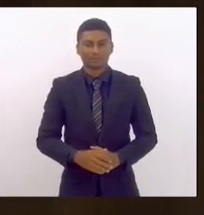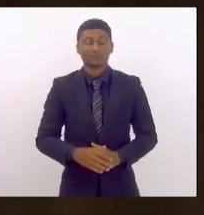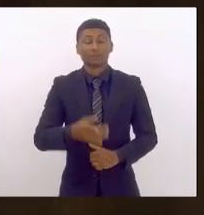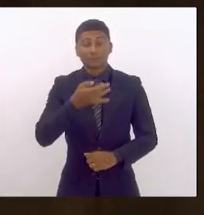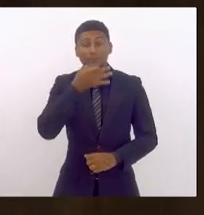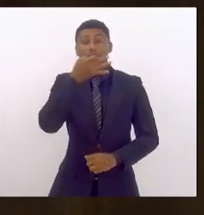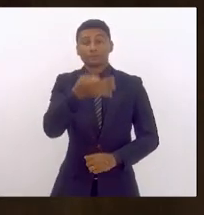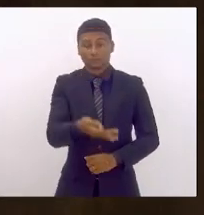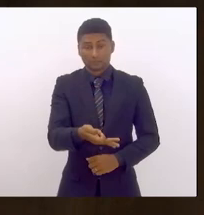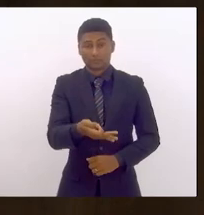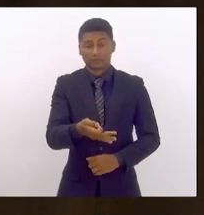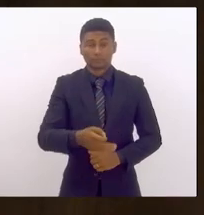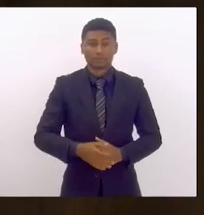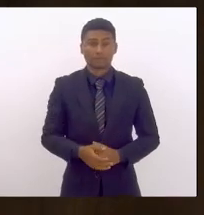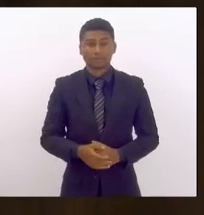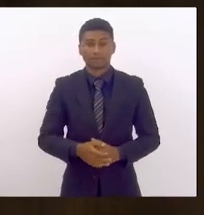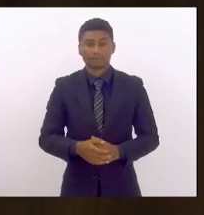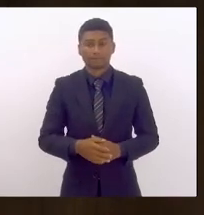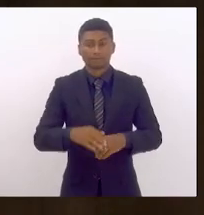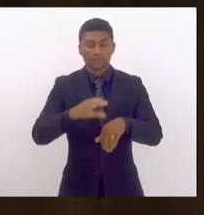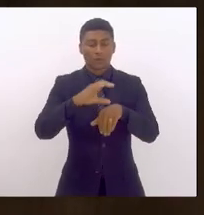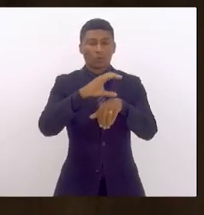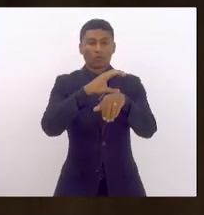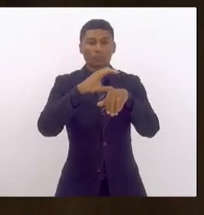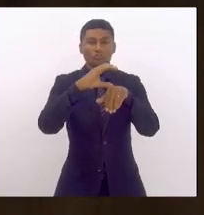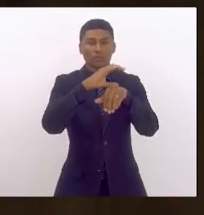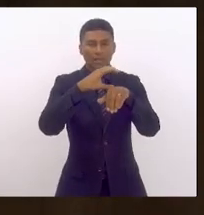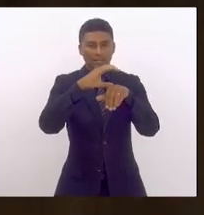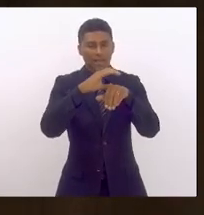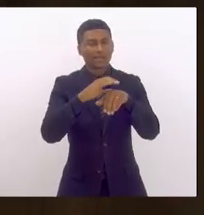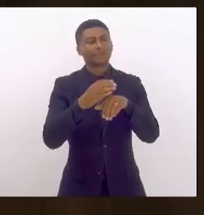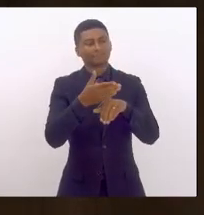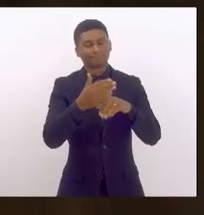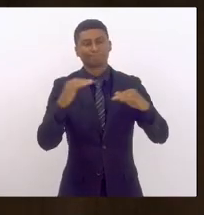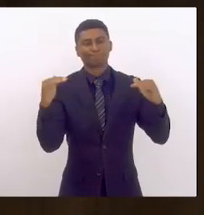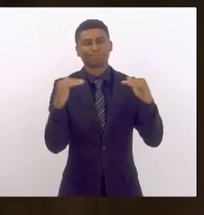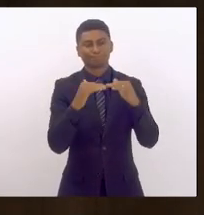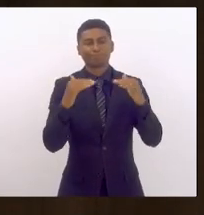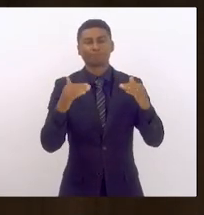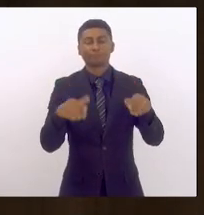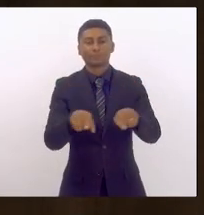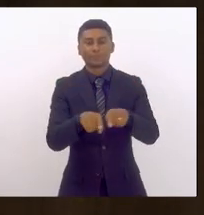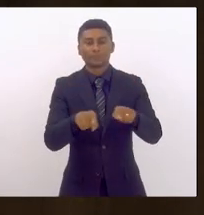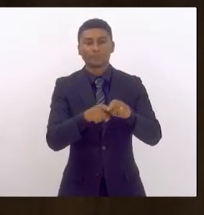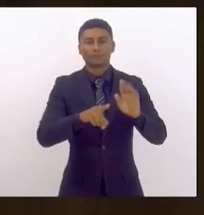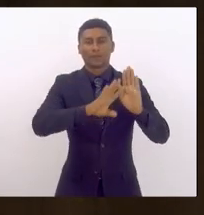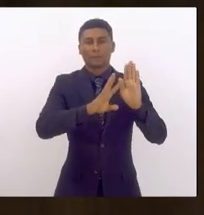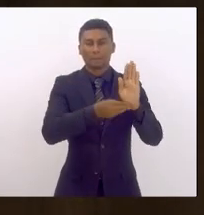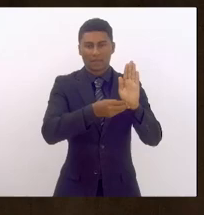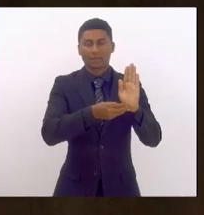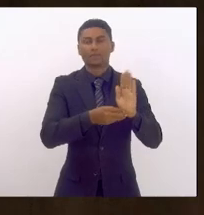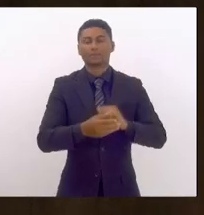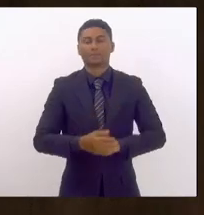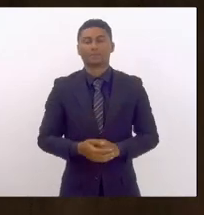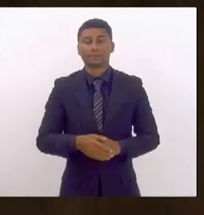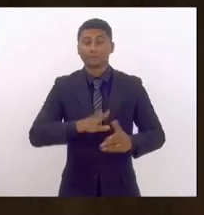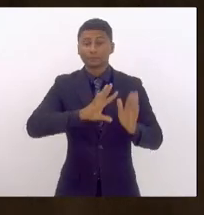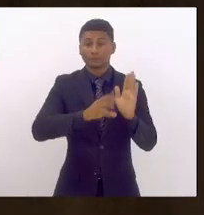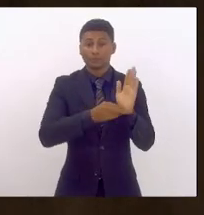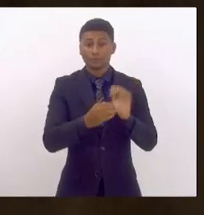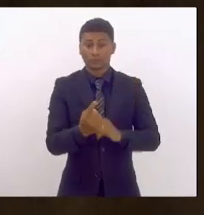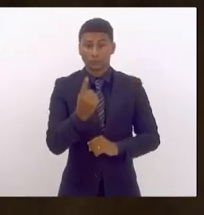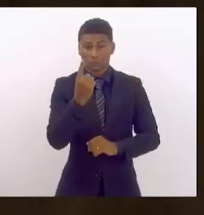parecer senhor presidente é pela constitucionalidade com emenda apenas uma Emenda